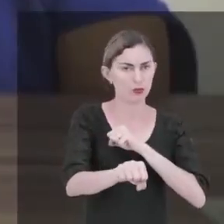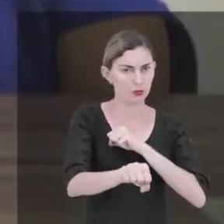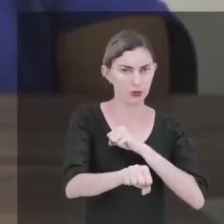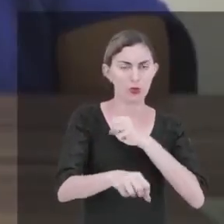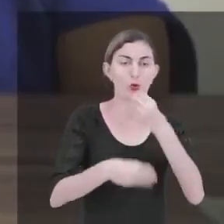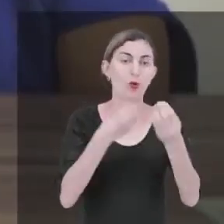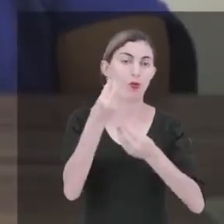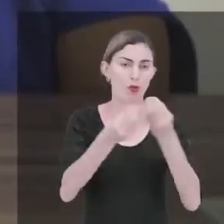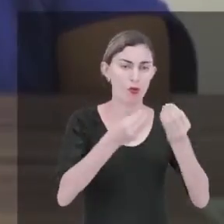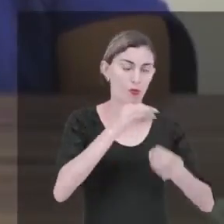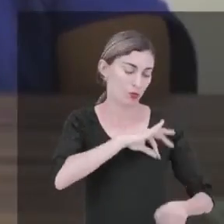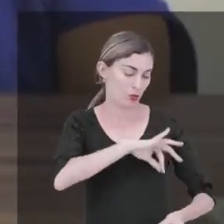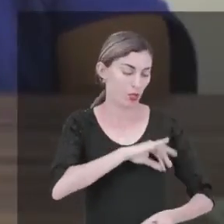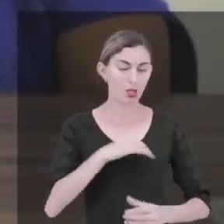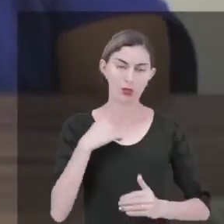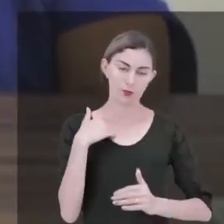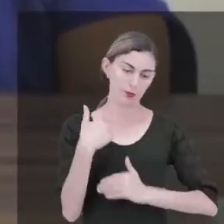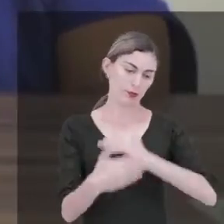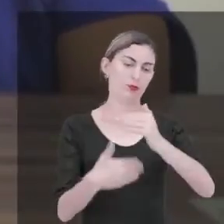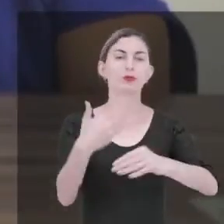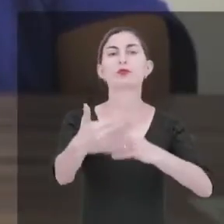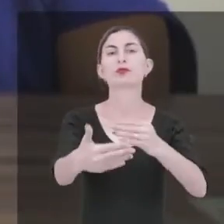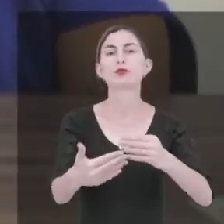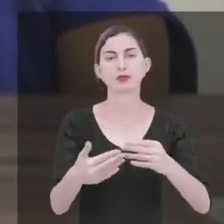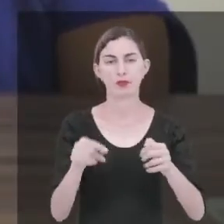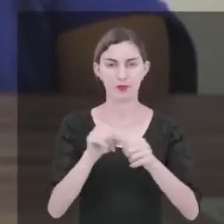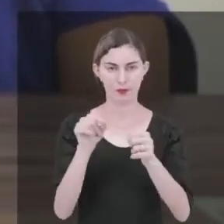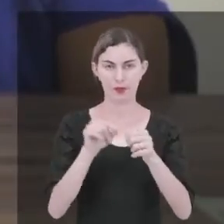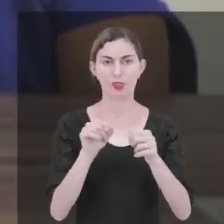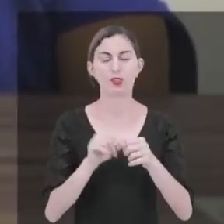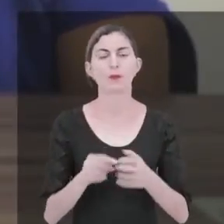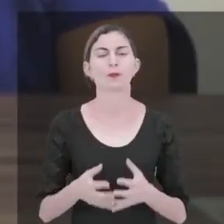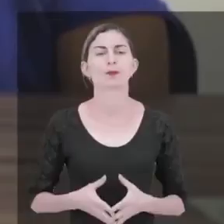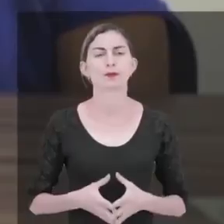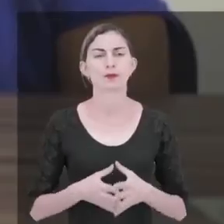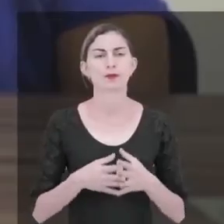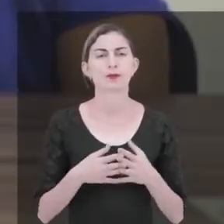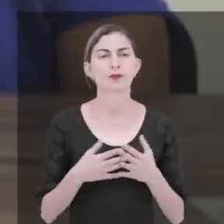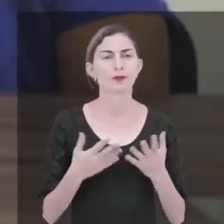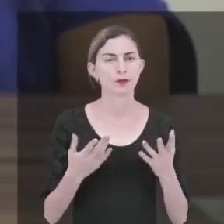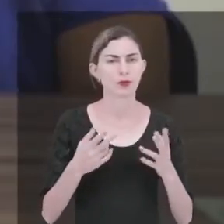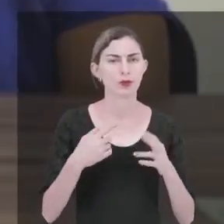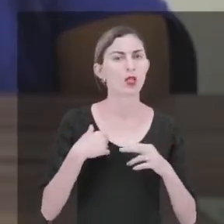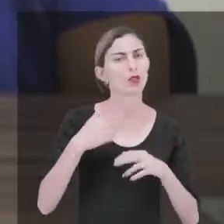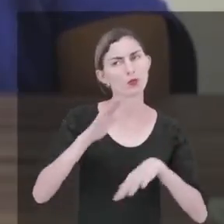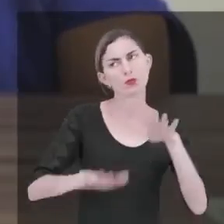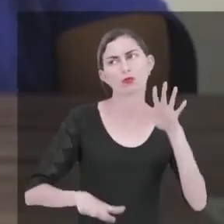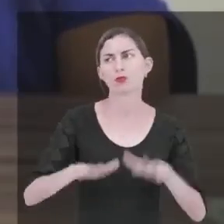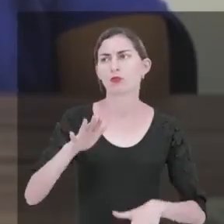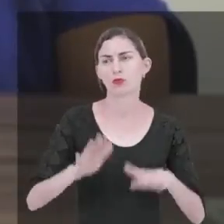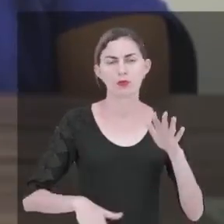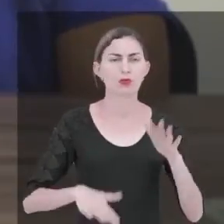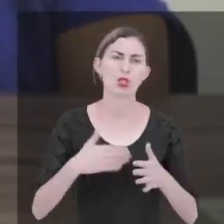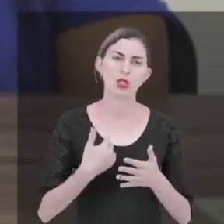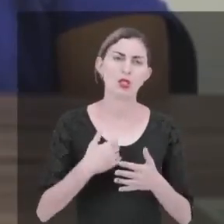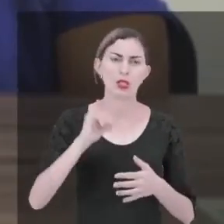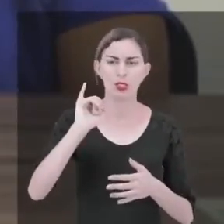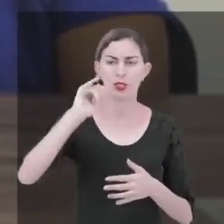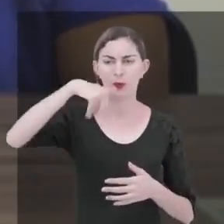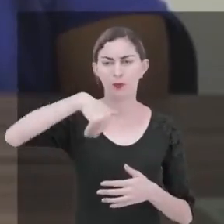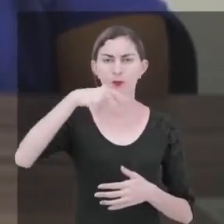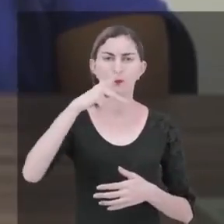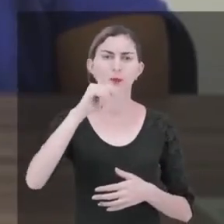formação dos salários ao longo do tempo, ela foi constituída muito provavelmente de uma forma